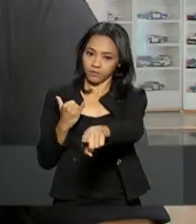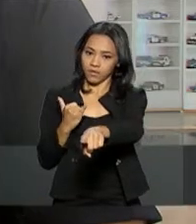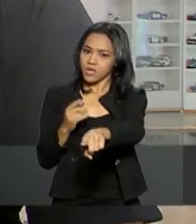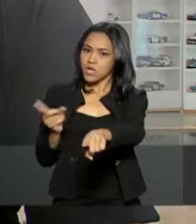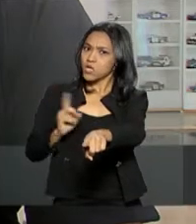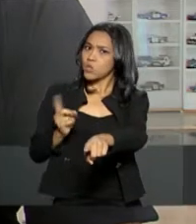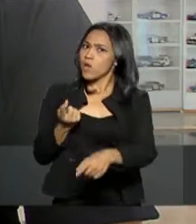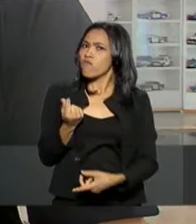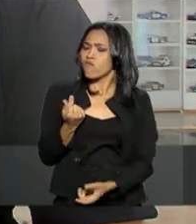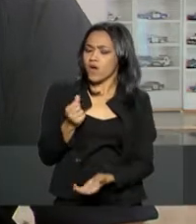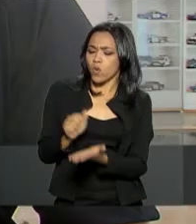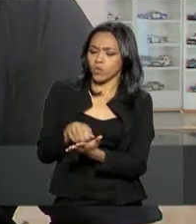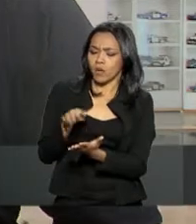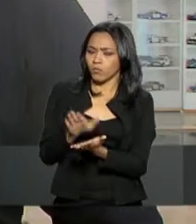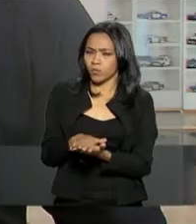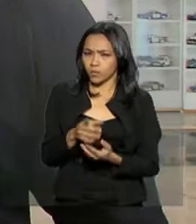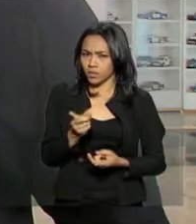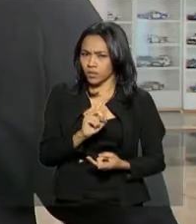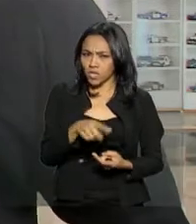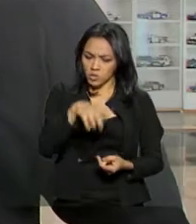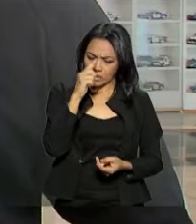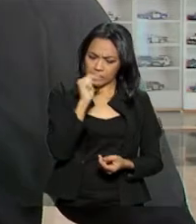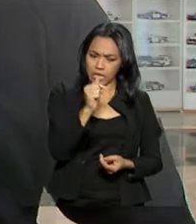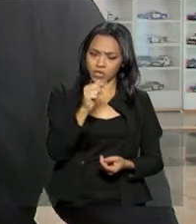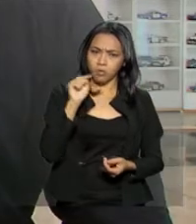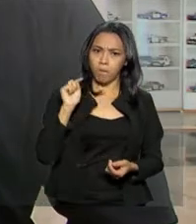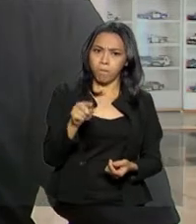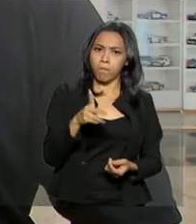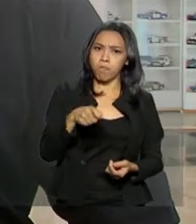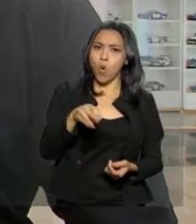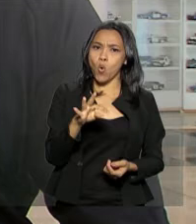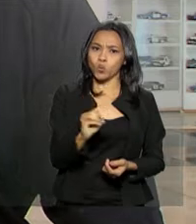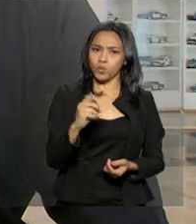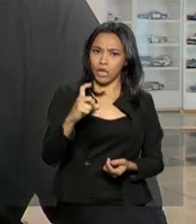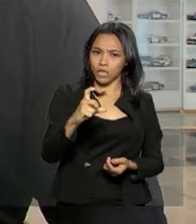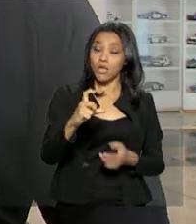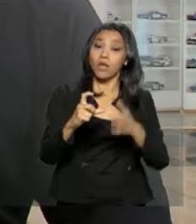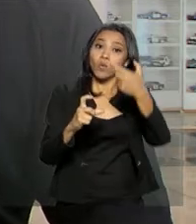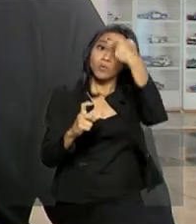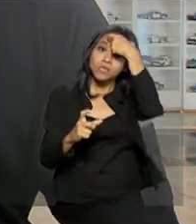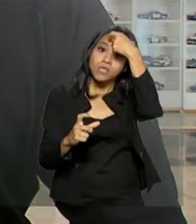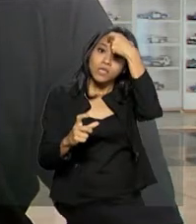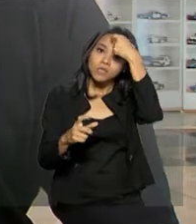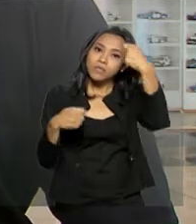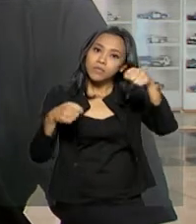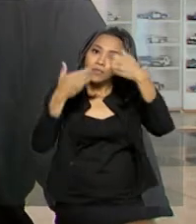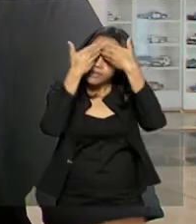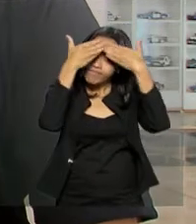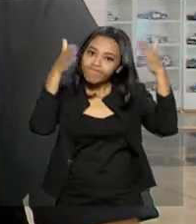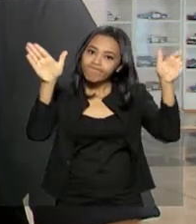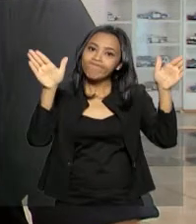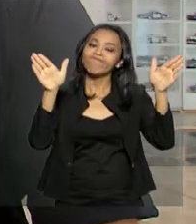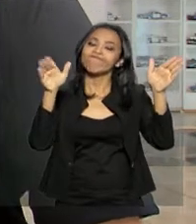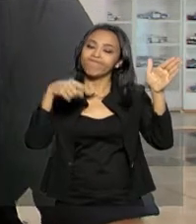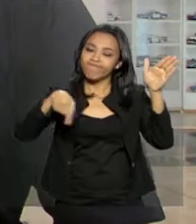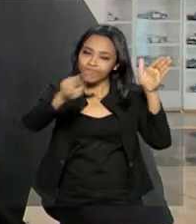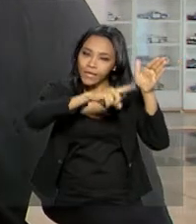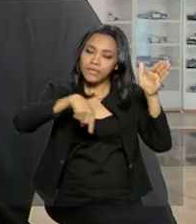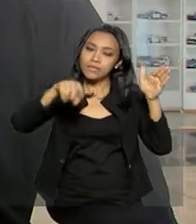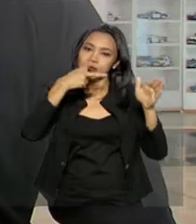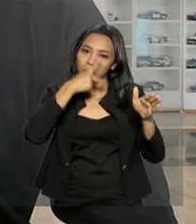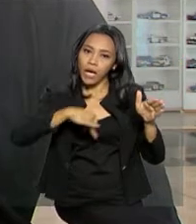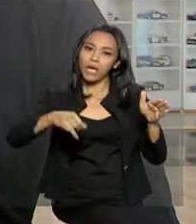é o valor da multa e não somos sete pontos na habilitação mas é a consciência que tem que ser despertada junto a esses motoristas aos